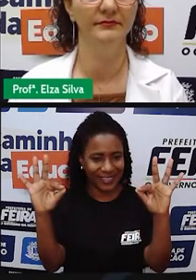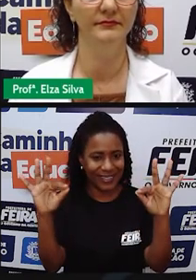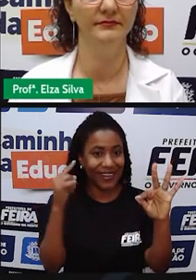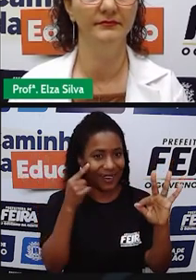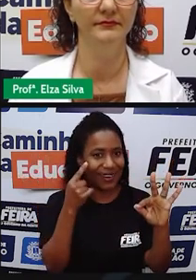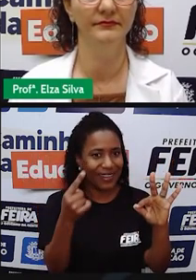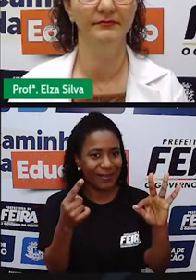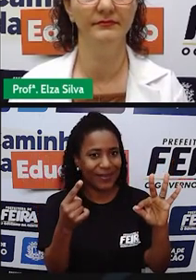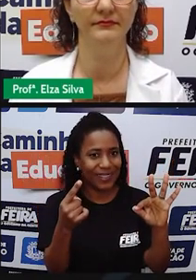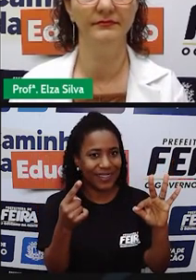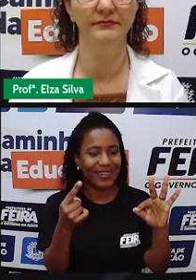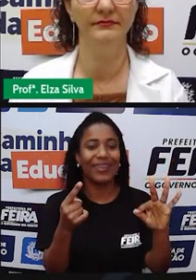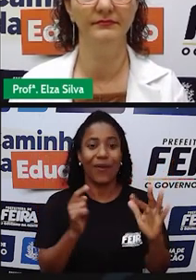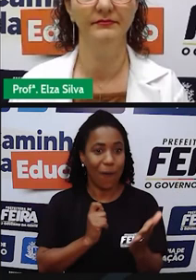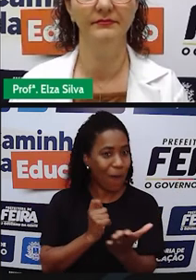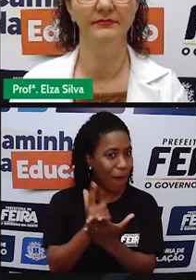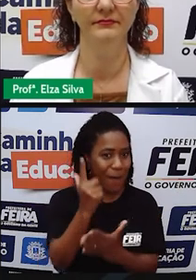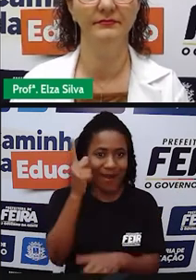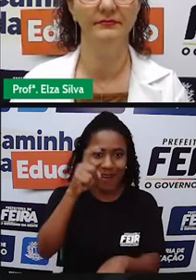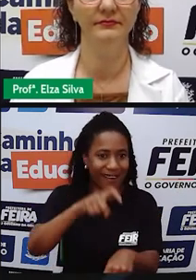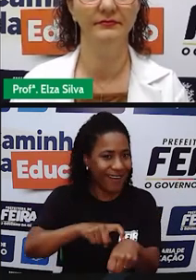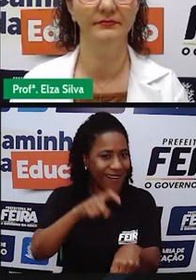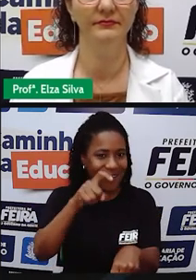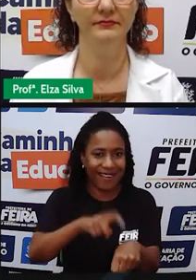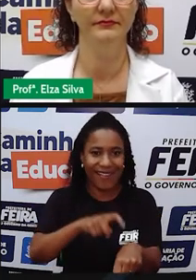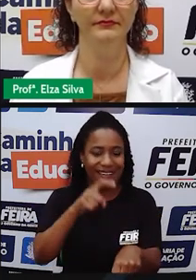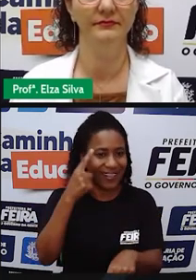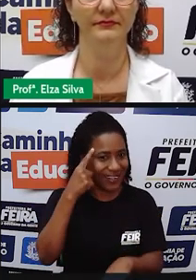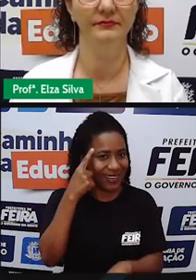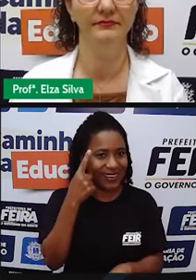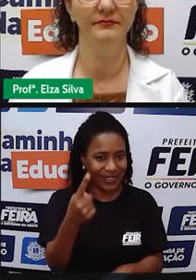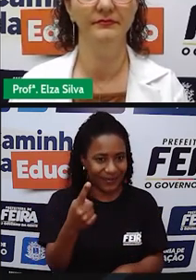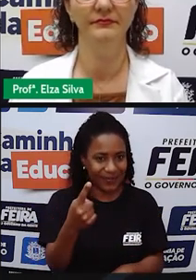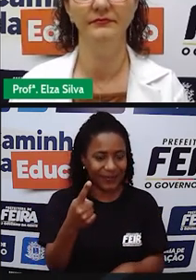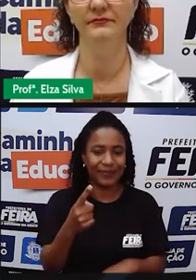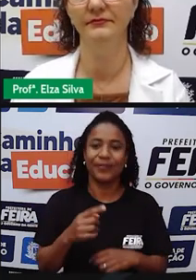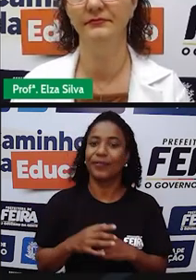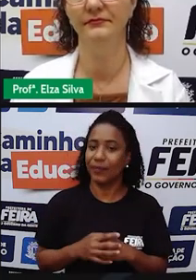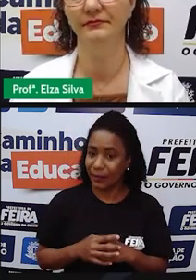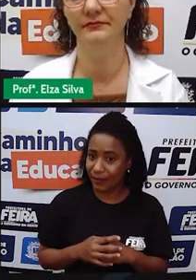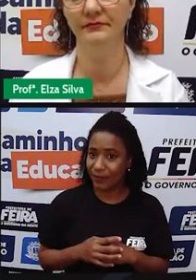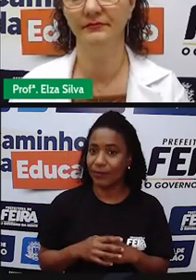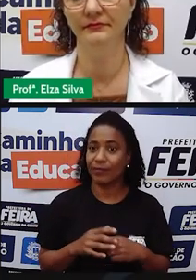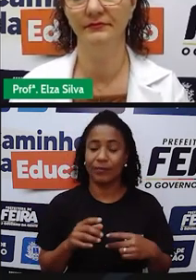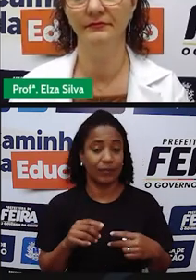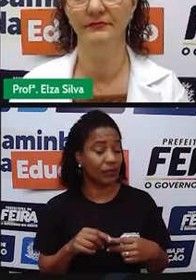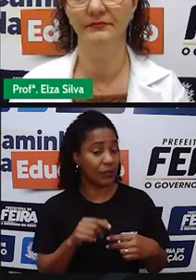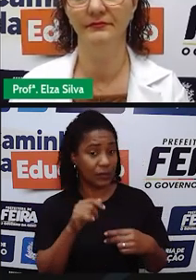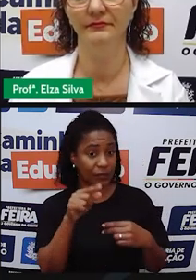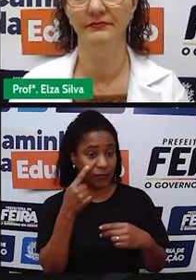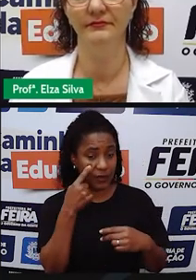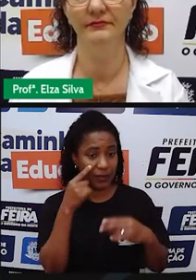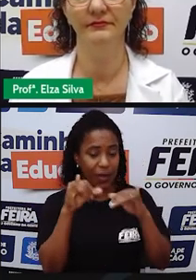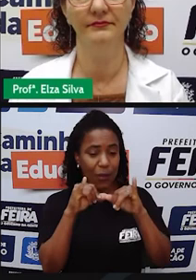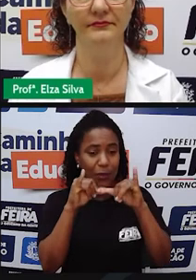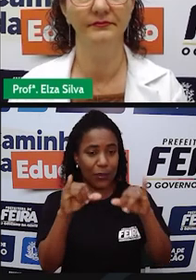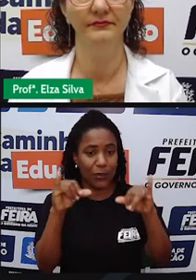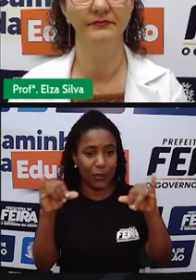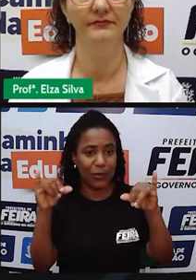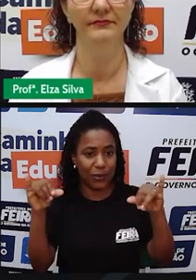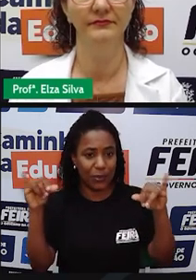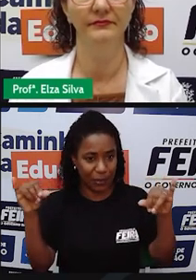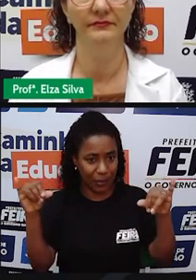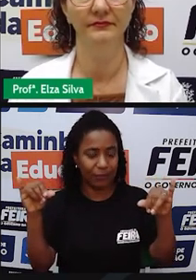now, compre agora. E aí, vocês vão fazer a leitura desse anúncio publicitário e responder as